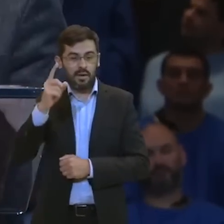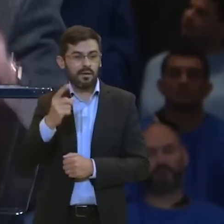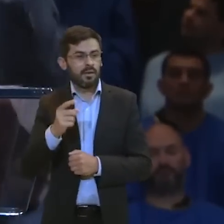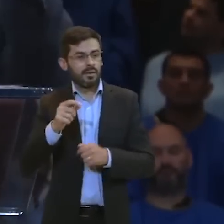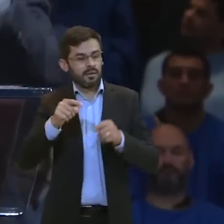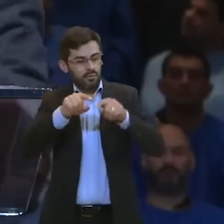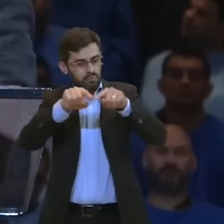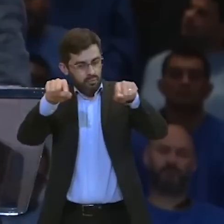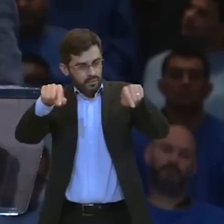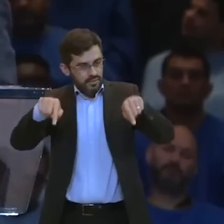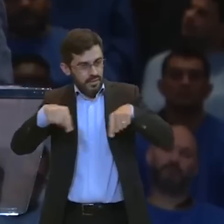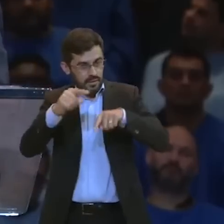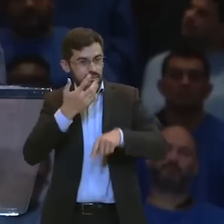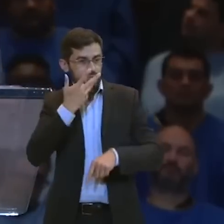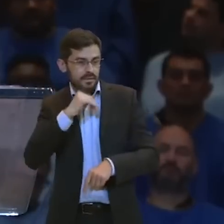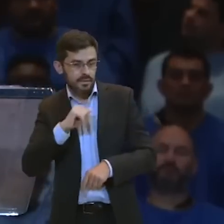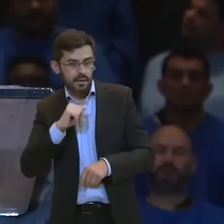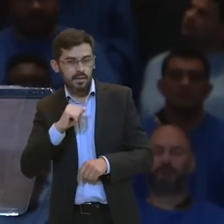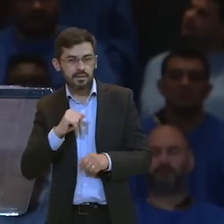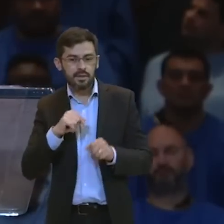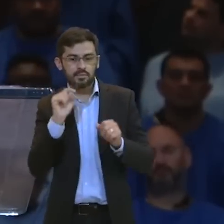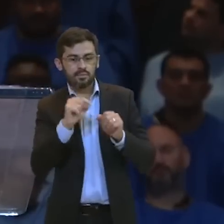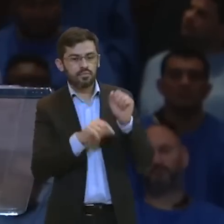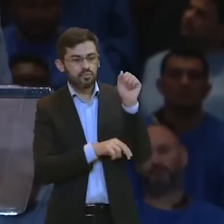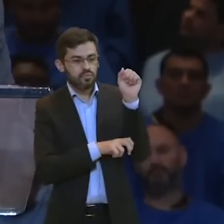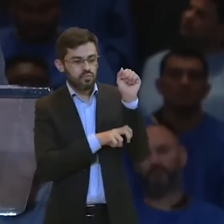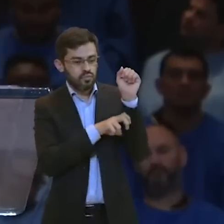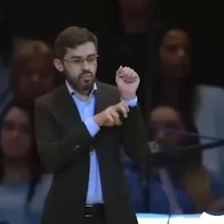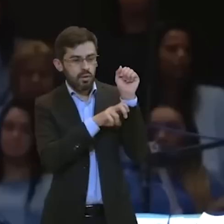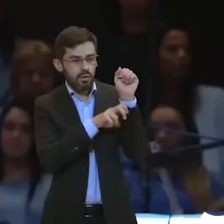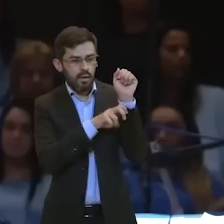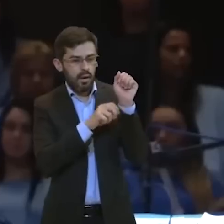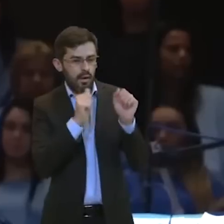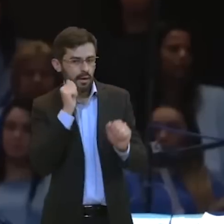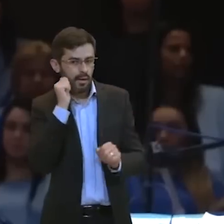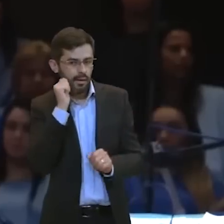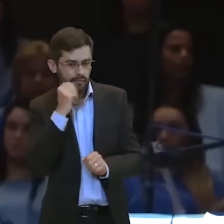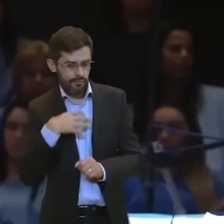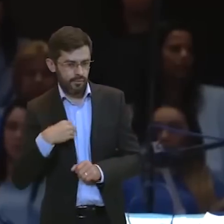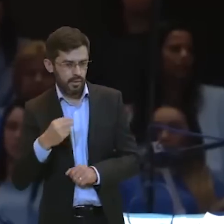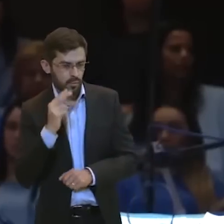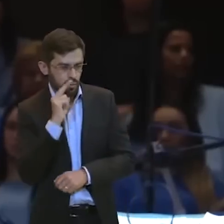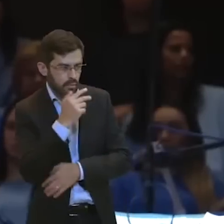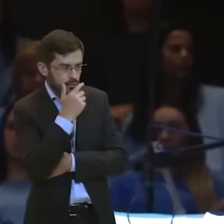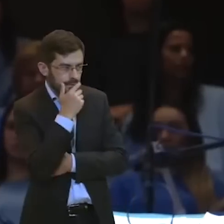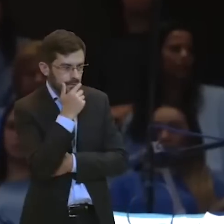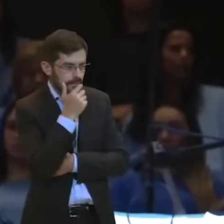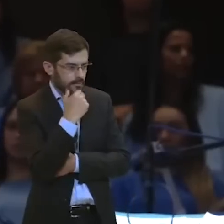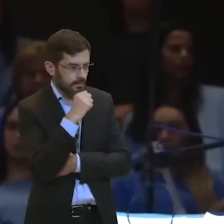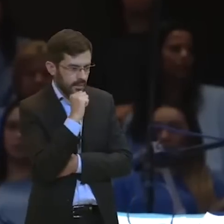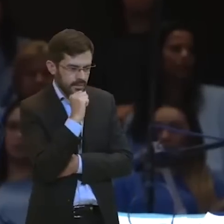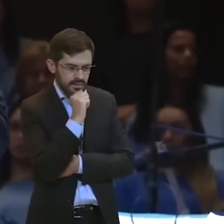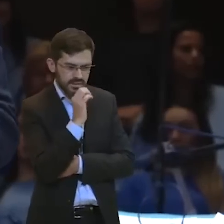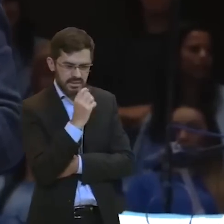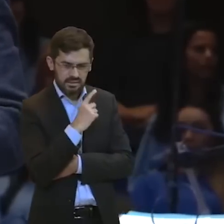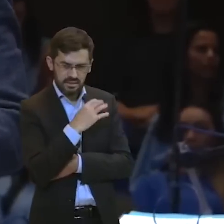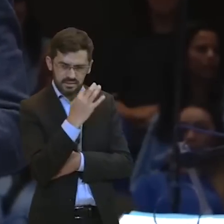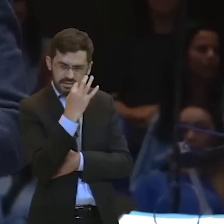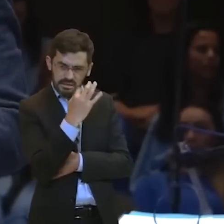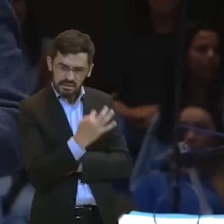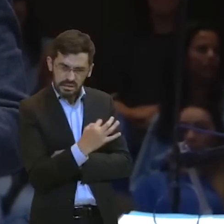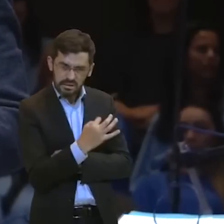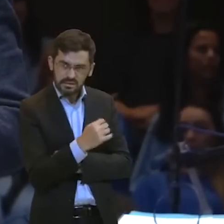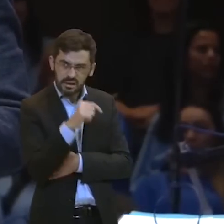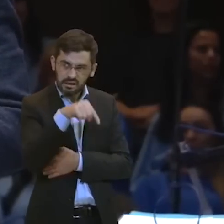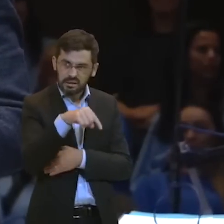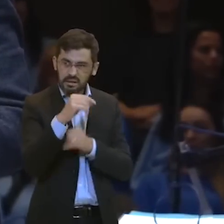chamou o elevador para subir. E a filhinha olhou e disse assim: mãe, você tem certeza que isso aqui é